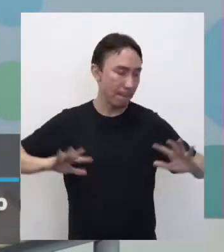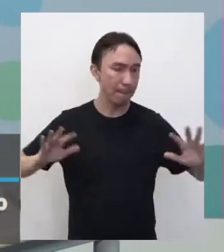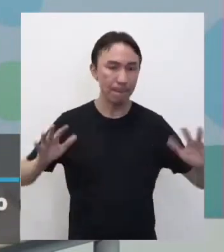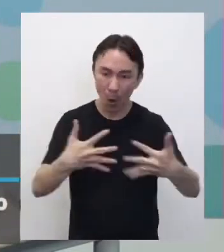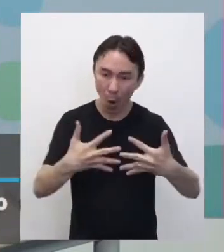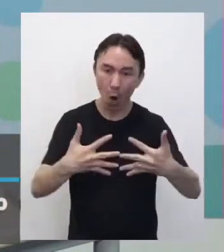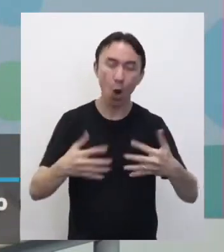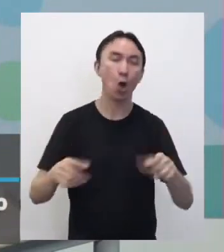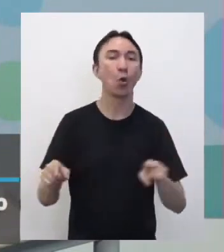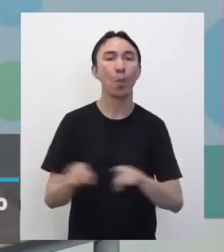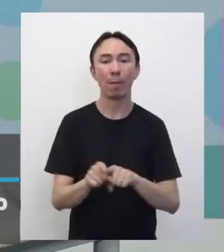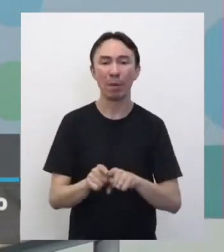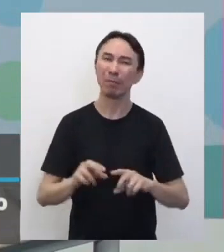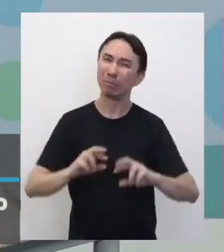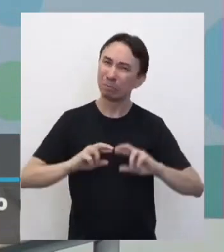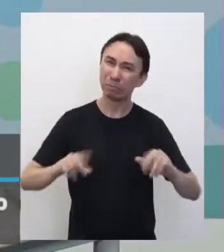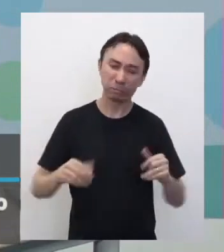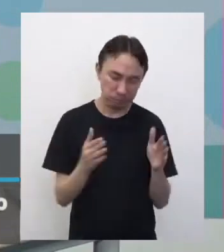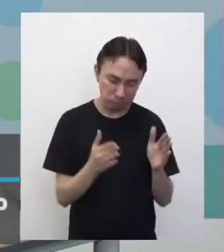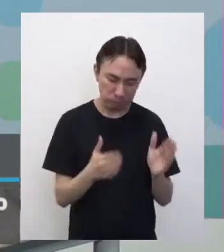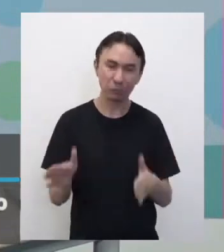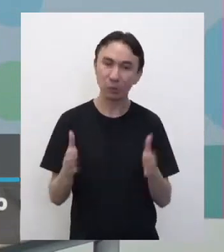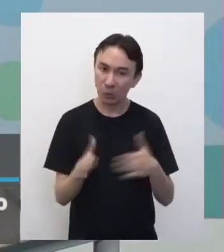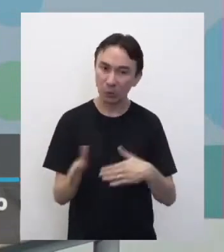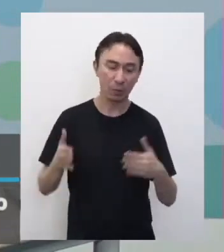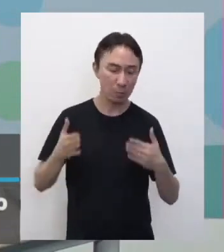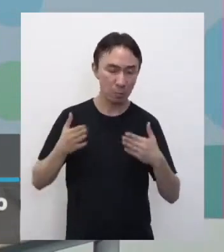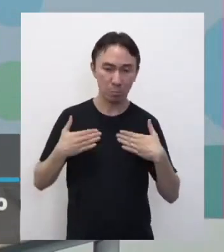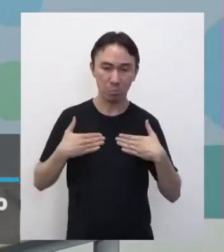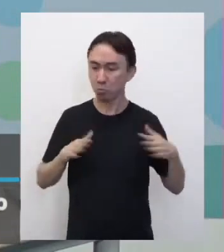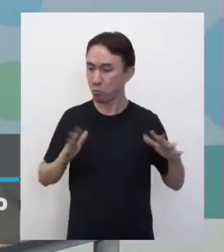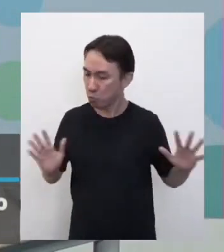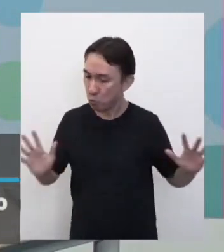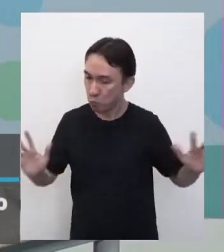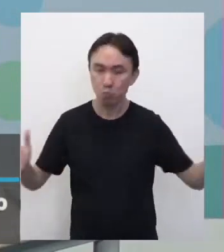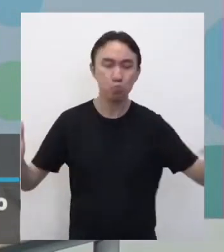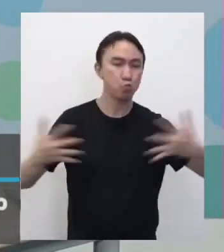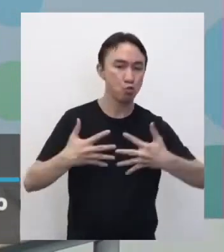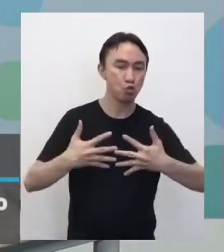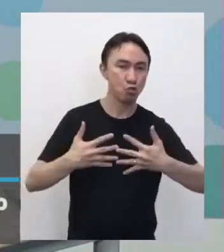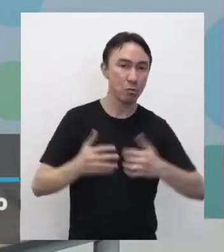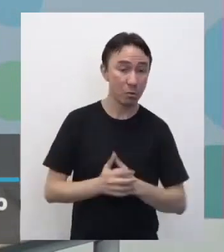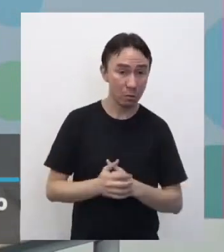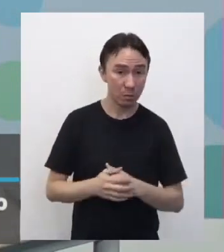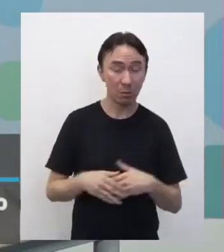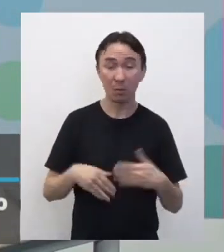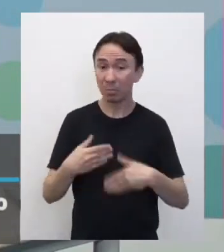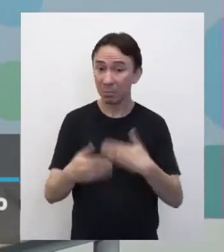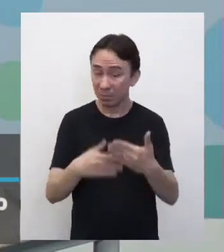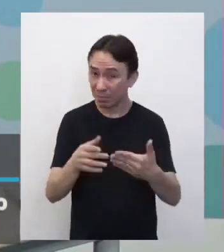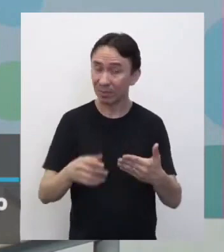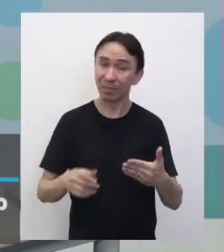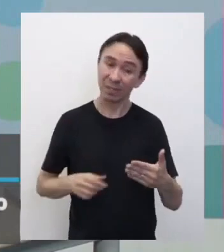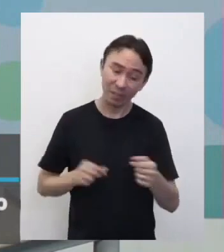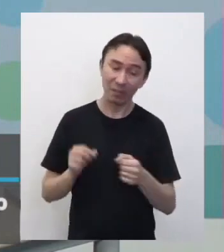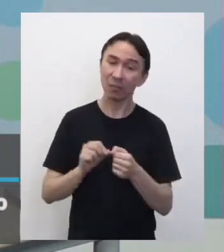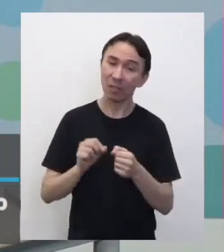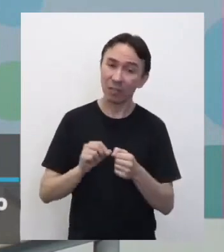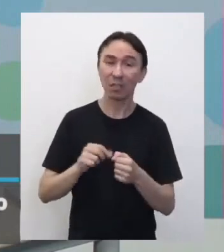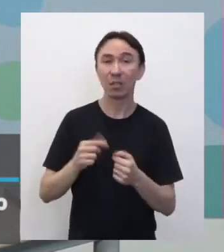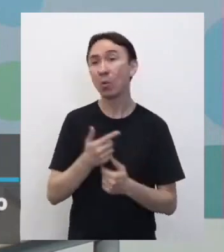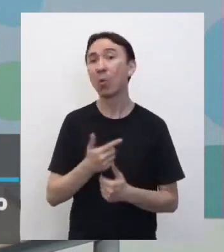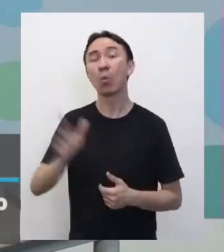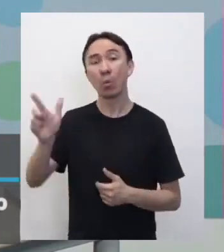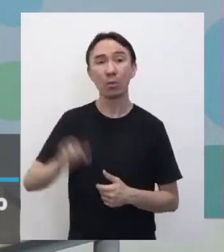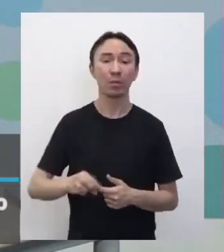vai ver através das corporações de ofício, e isso vai dar ali o caldo que vai formar o mercantilismo mais para frente, quando a